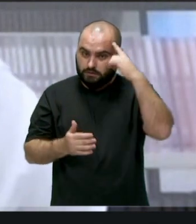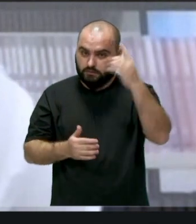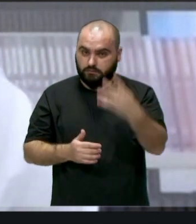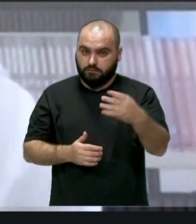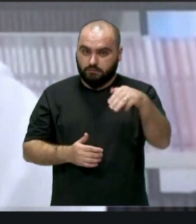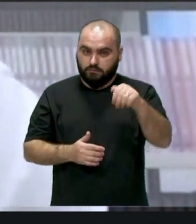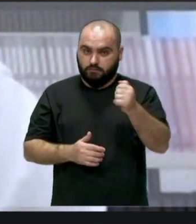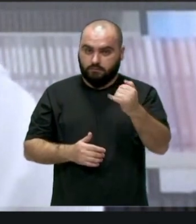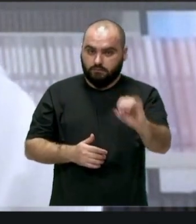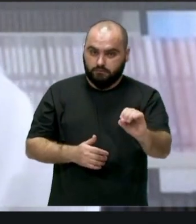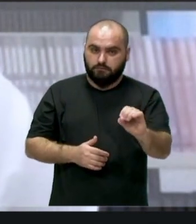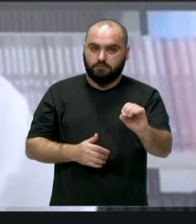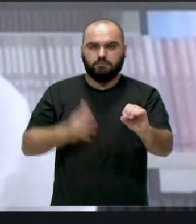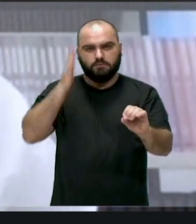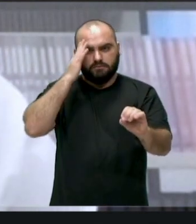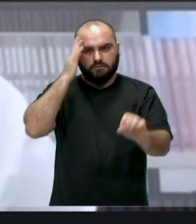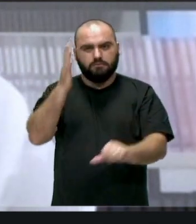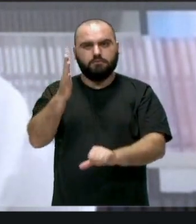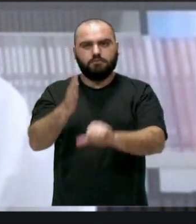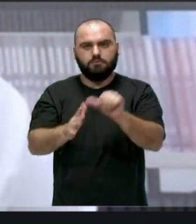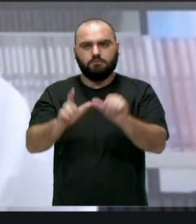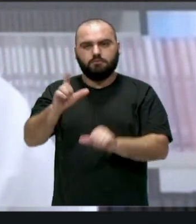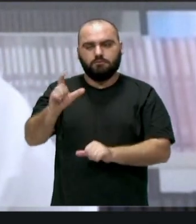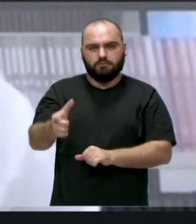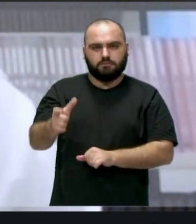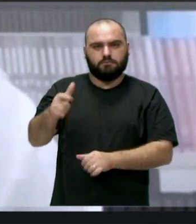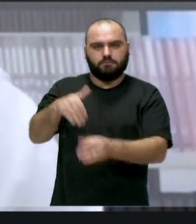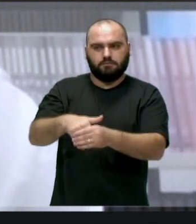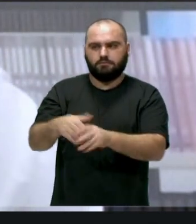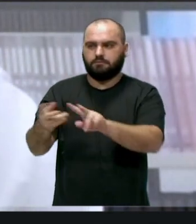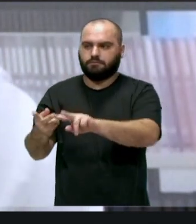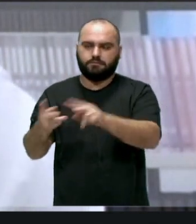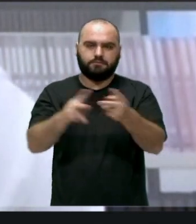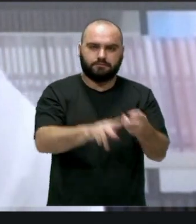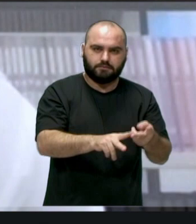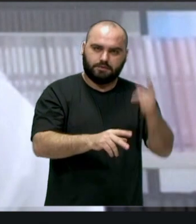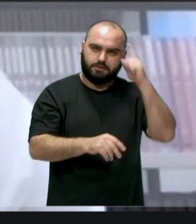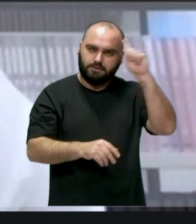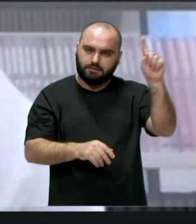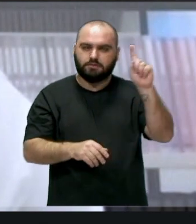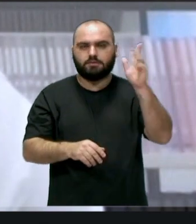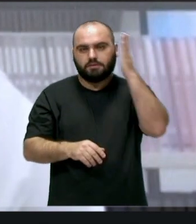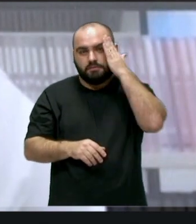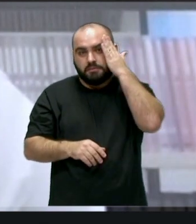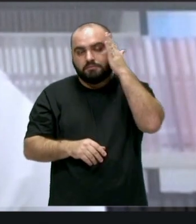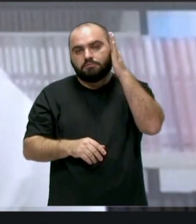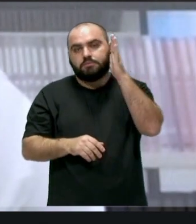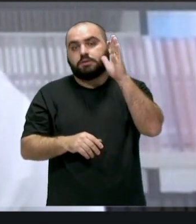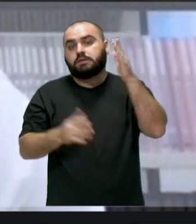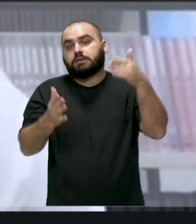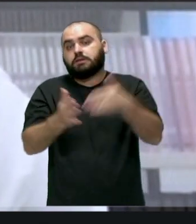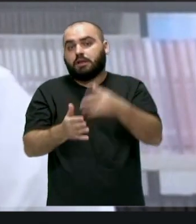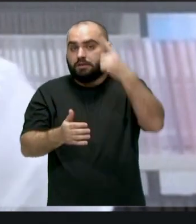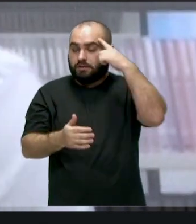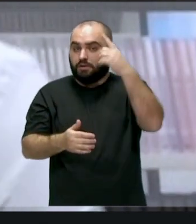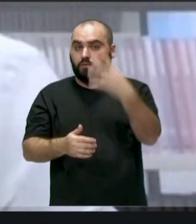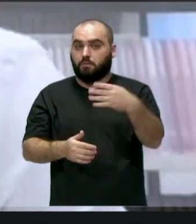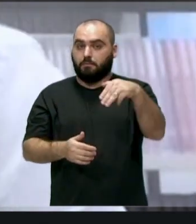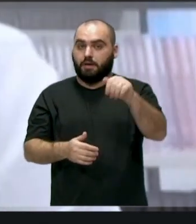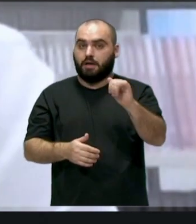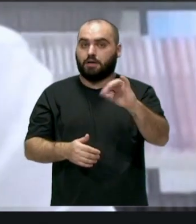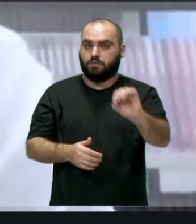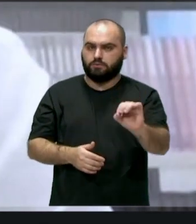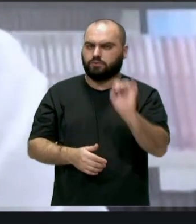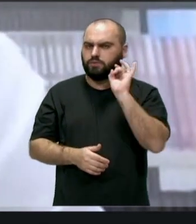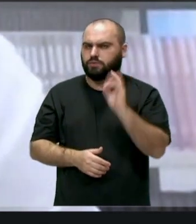essas, fazer o primeiro título, mudança de domicílio eleitoral, regularização de título, até 4 de maio de 2022. Eu vou trazer aqui